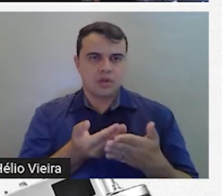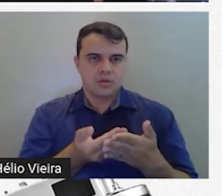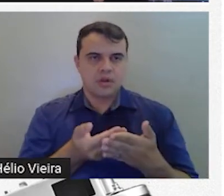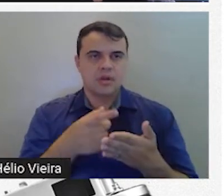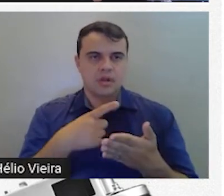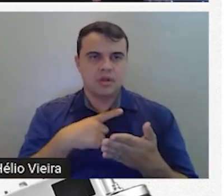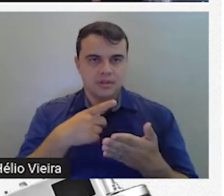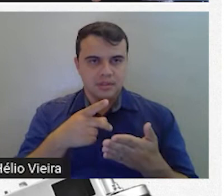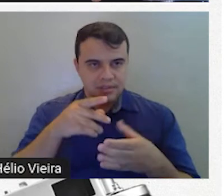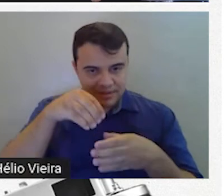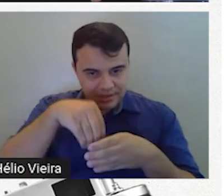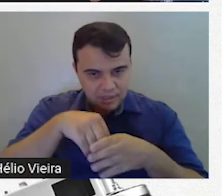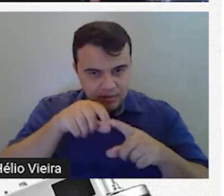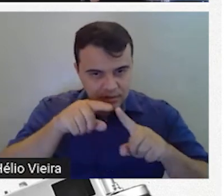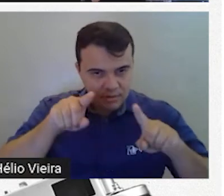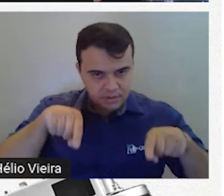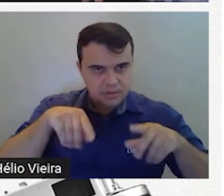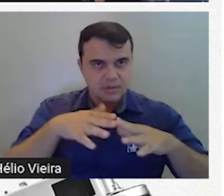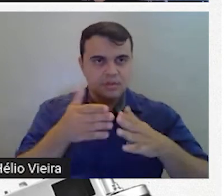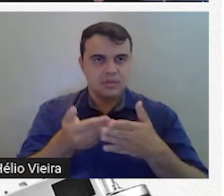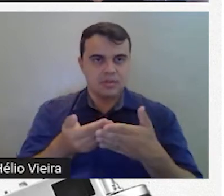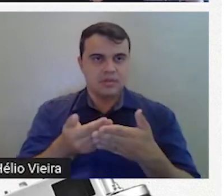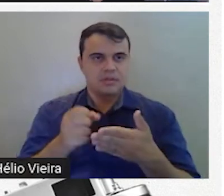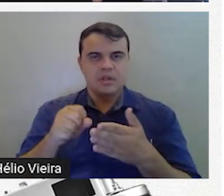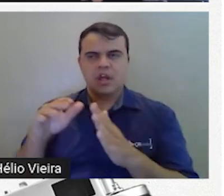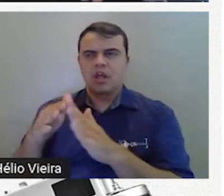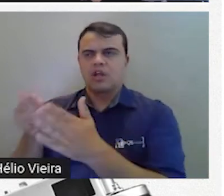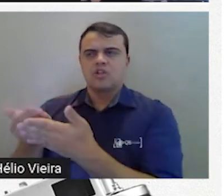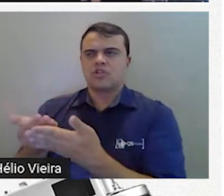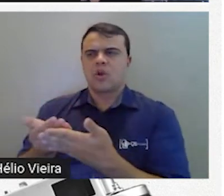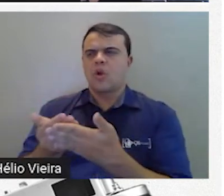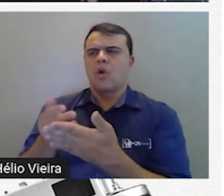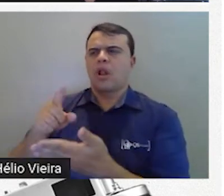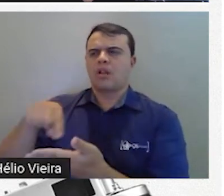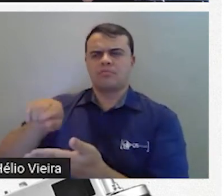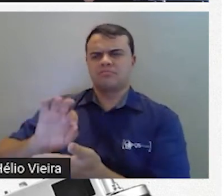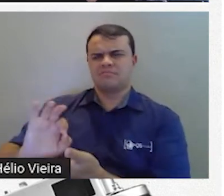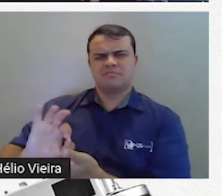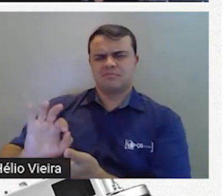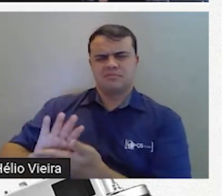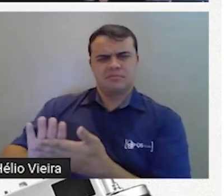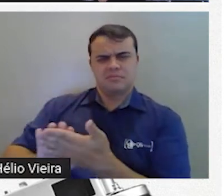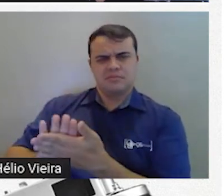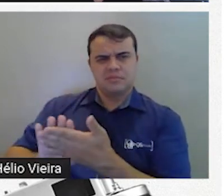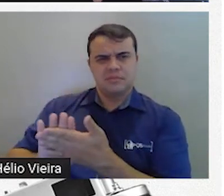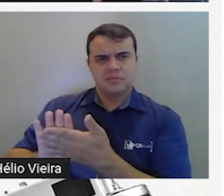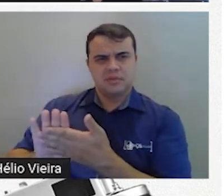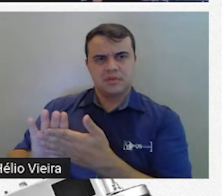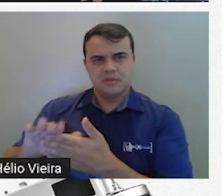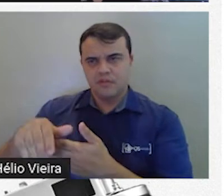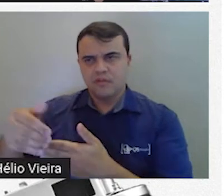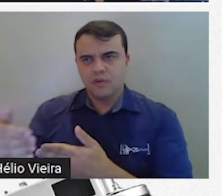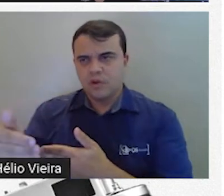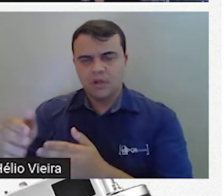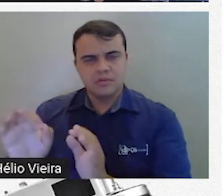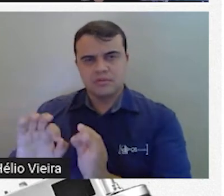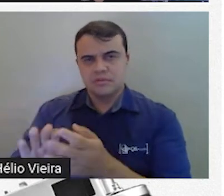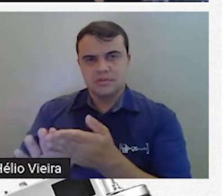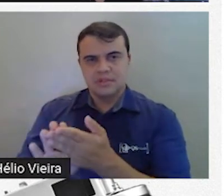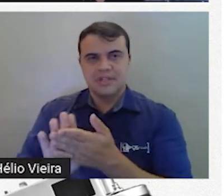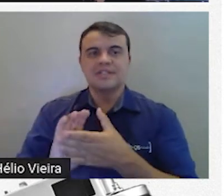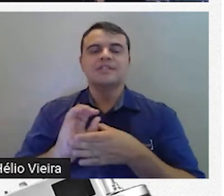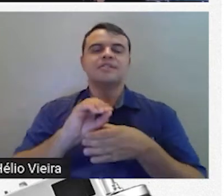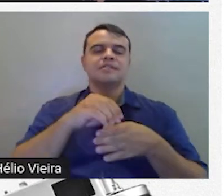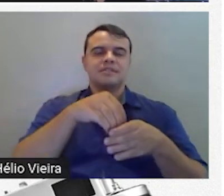é na sala de aula mesmo, né? Não na escola como um todo, não como uma atividade para ser feita fora da